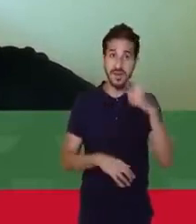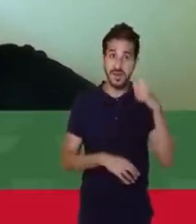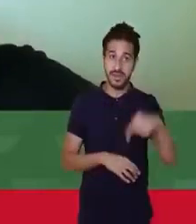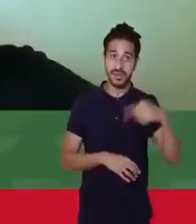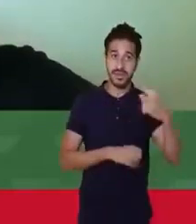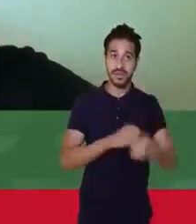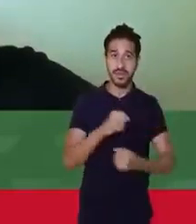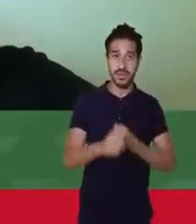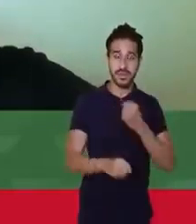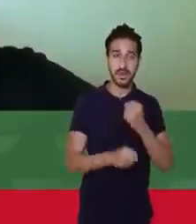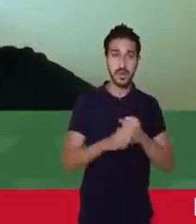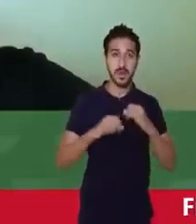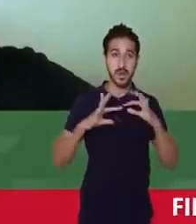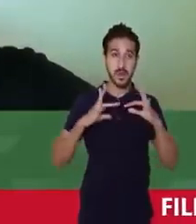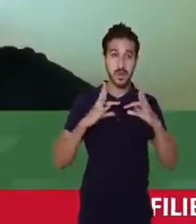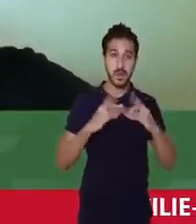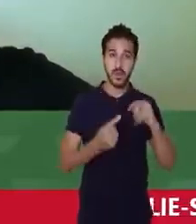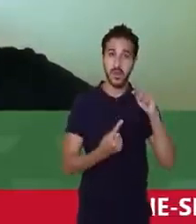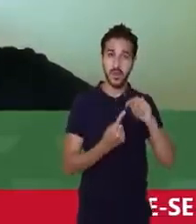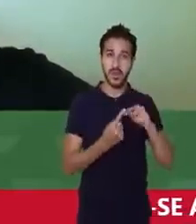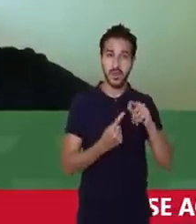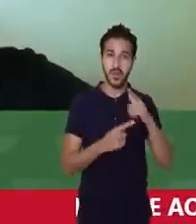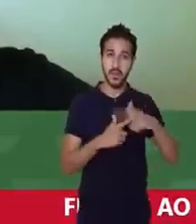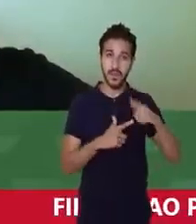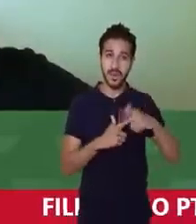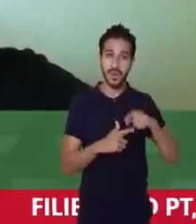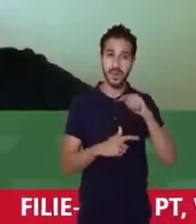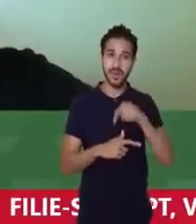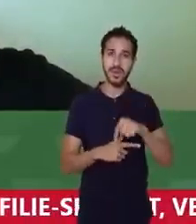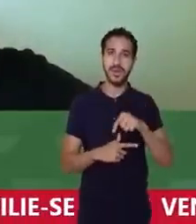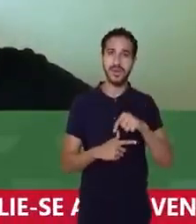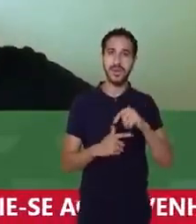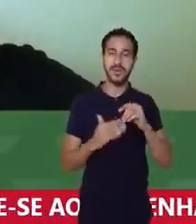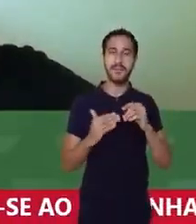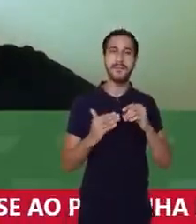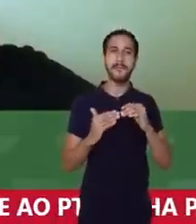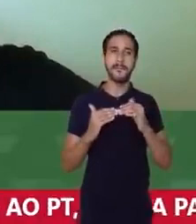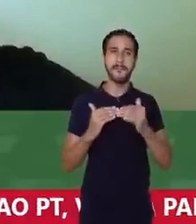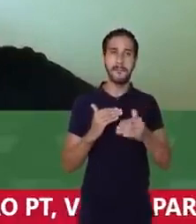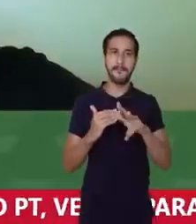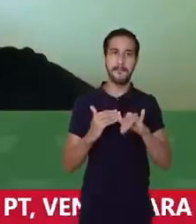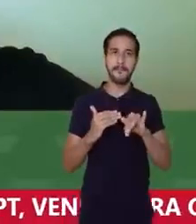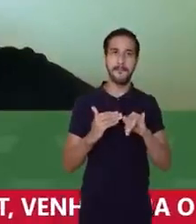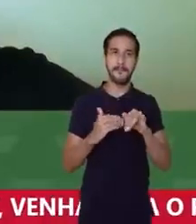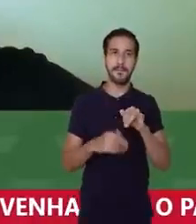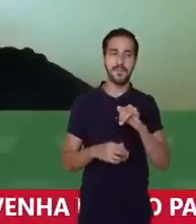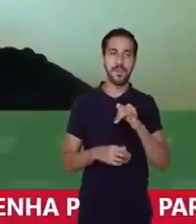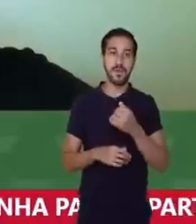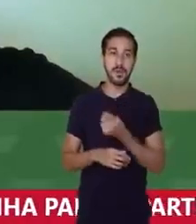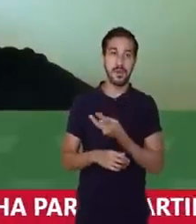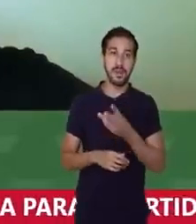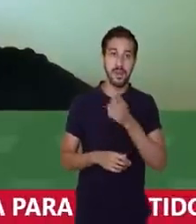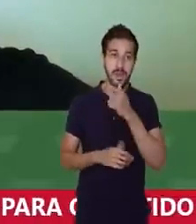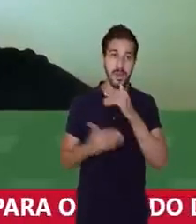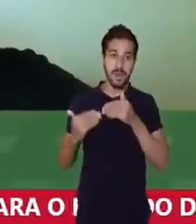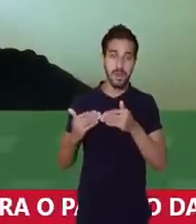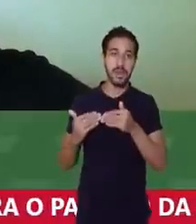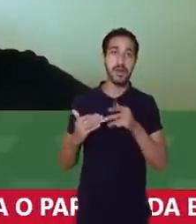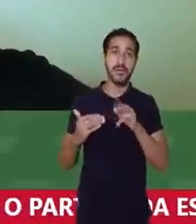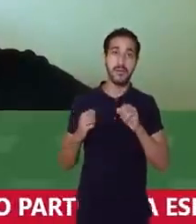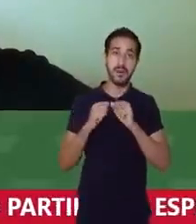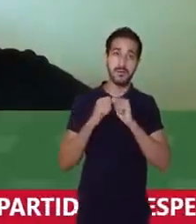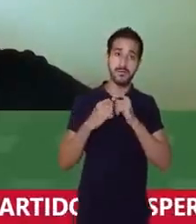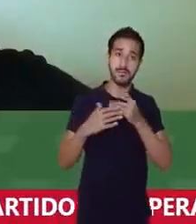ano. Que toda a tendência de uma crise dessa proporção, com o nível dos reservatórios onde estão, é que ela